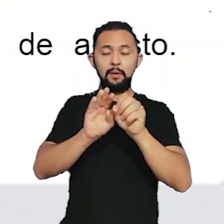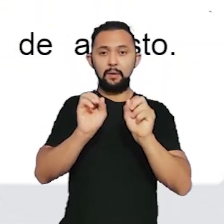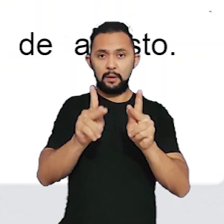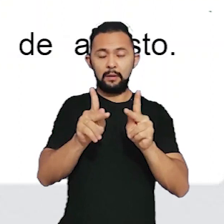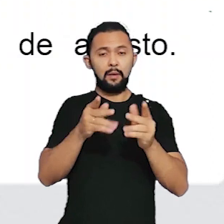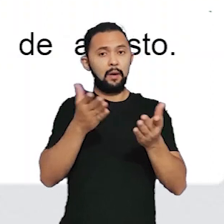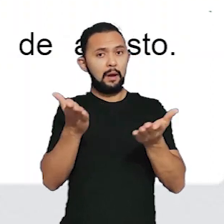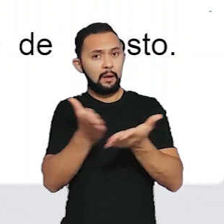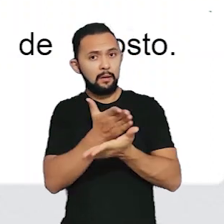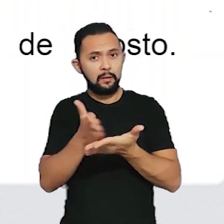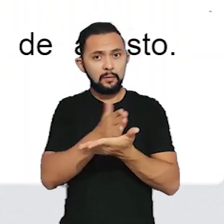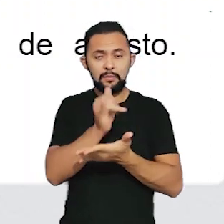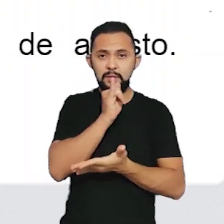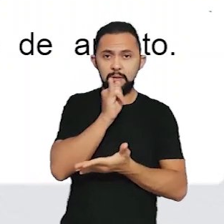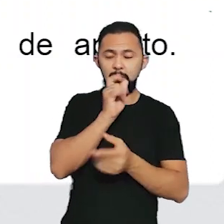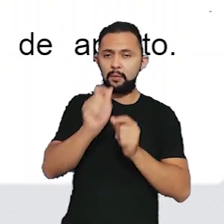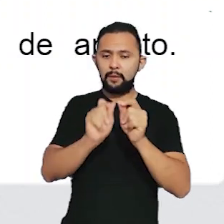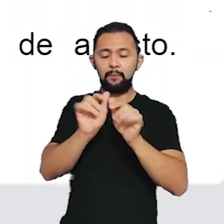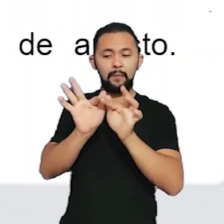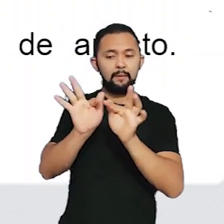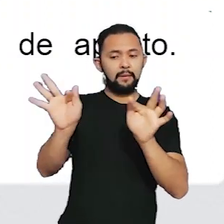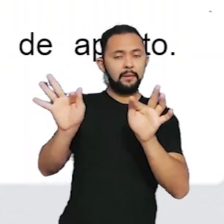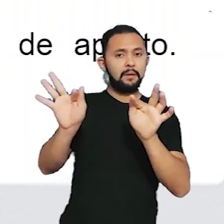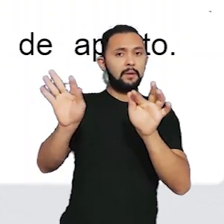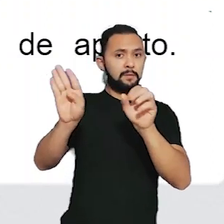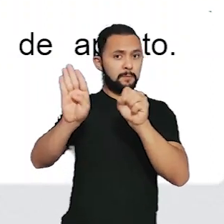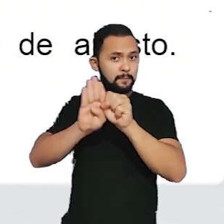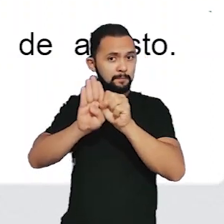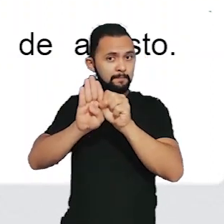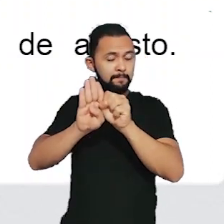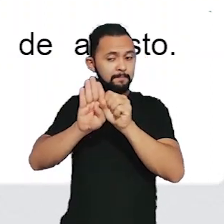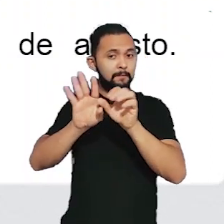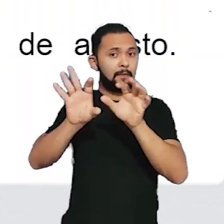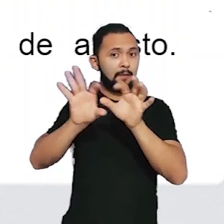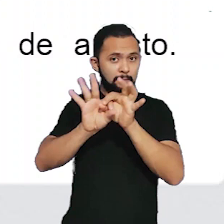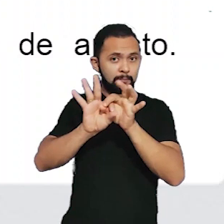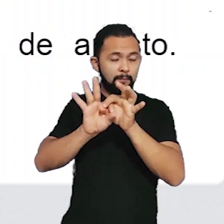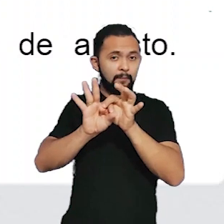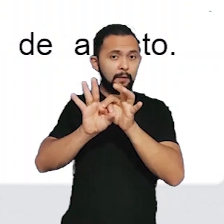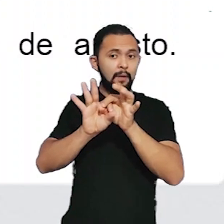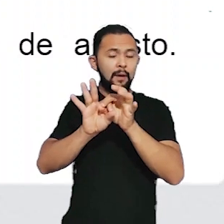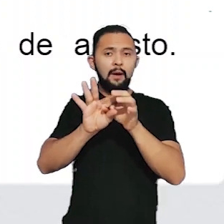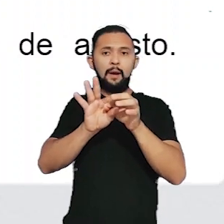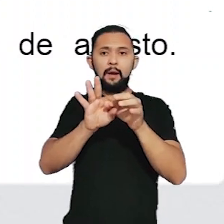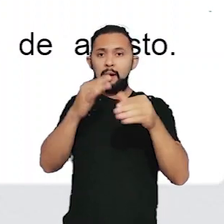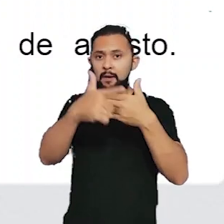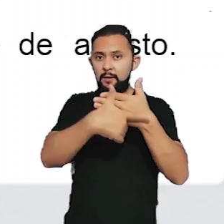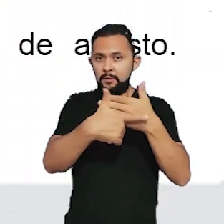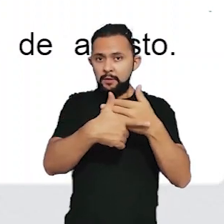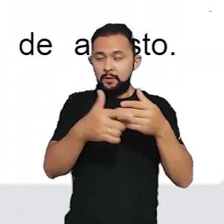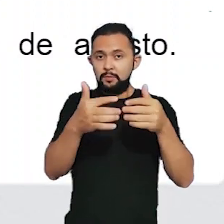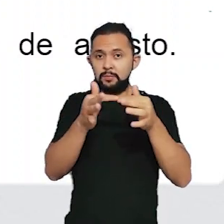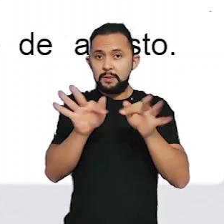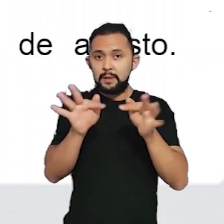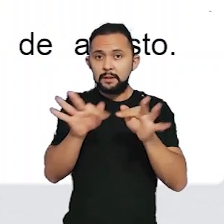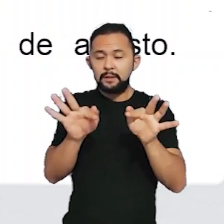subordinada subjetiva? É aquela oração que vai exercer a função sintática de um sujeito, tá? Então,